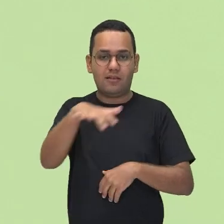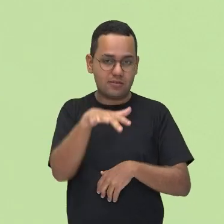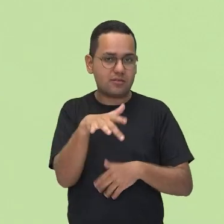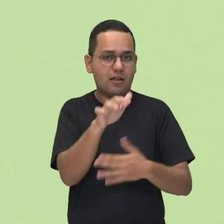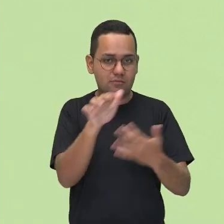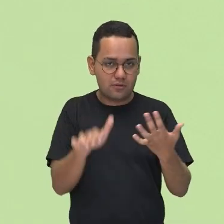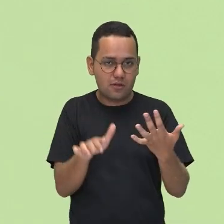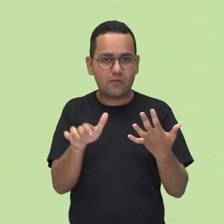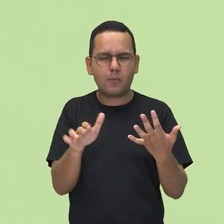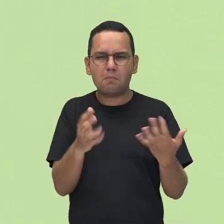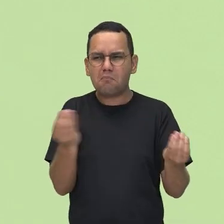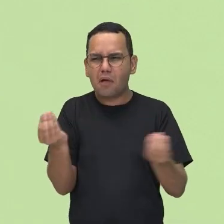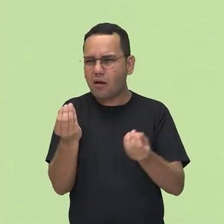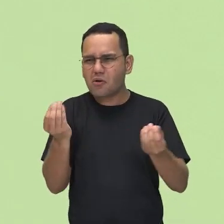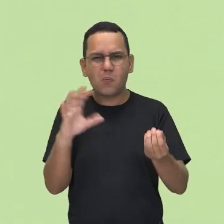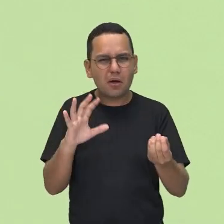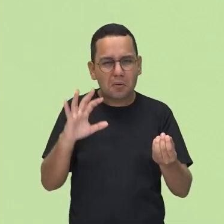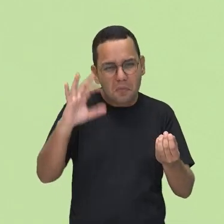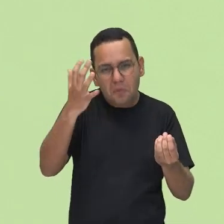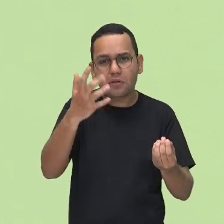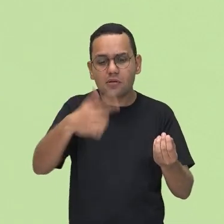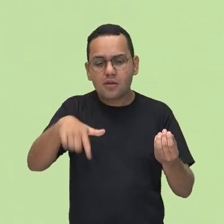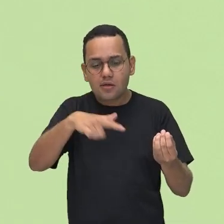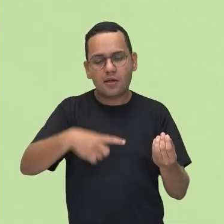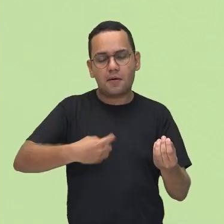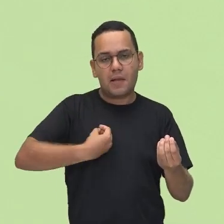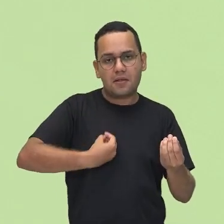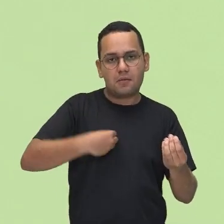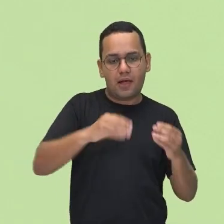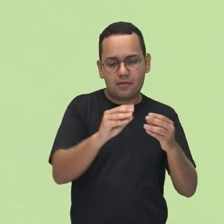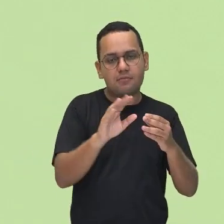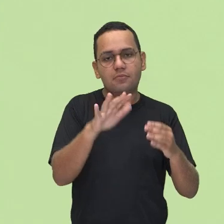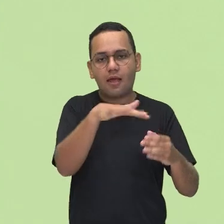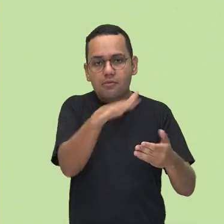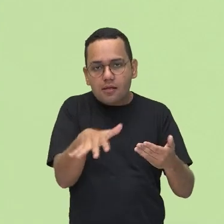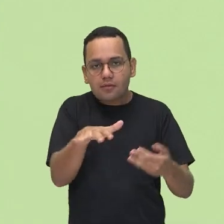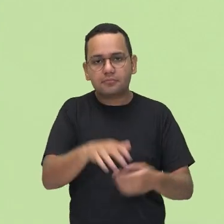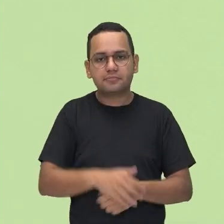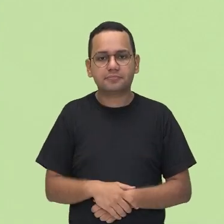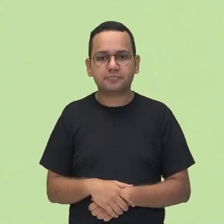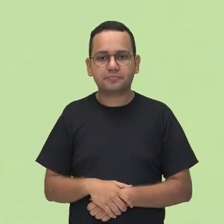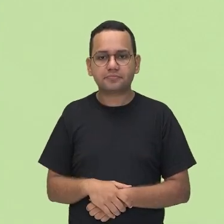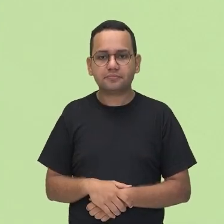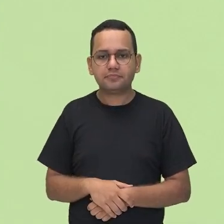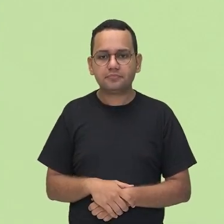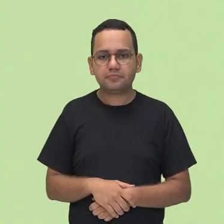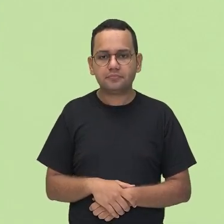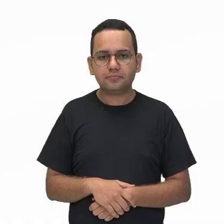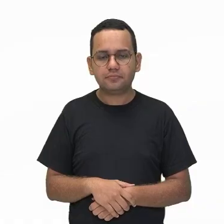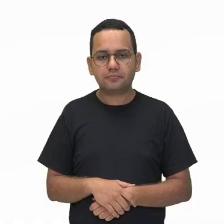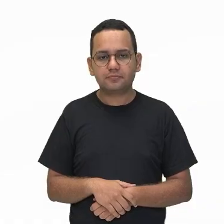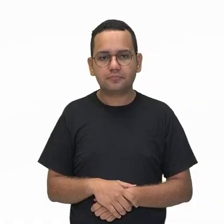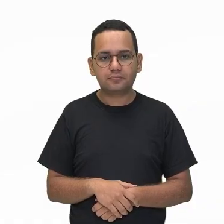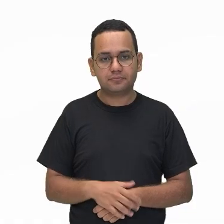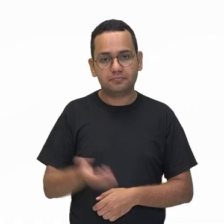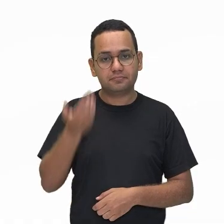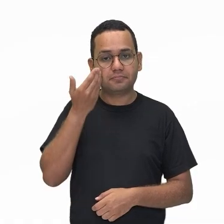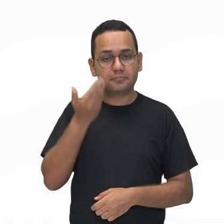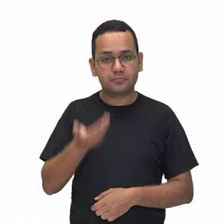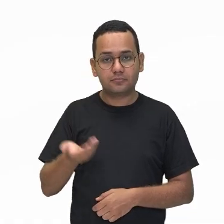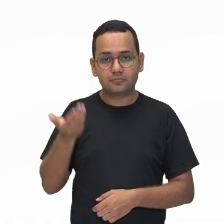surgindo na superfície da Terra, tá? Então, o meio ambiente, ele desempenha um papel fundamental, vejam